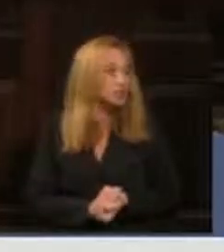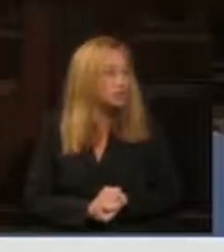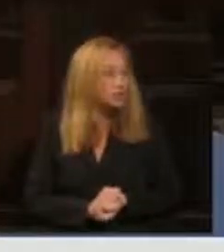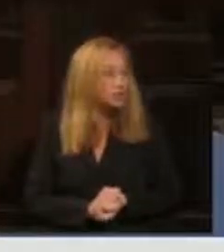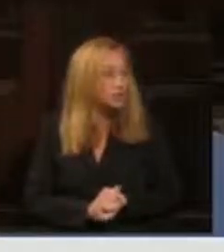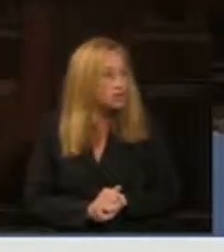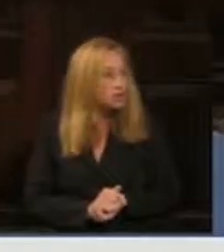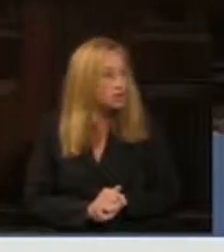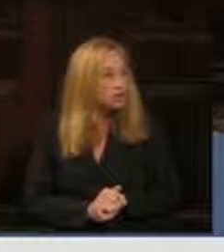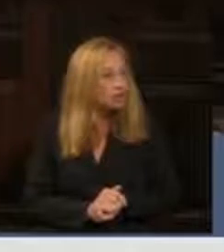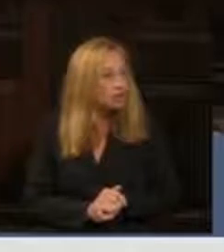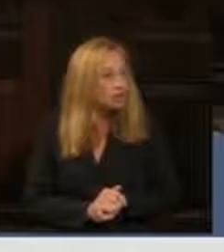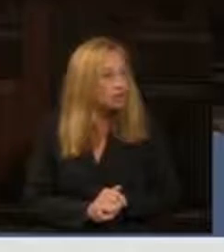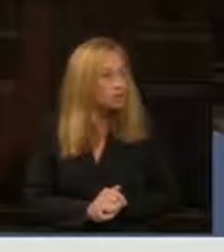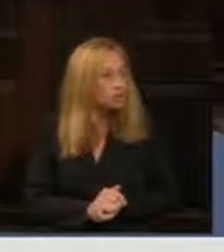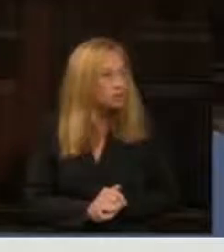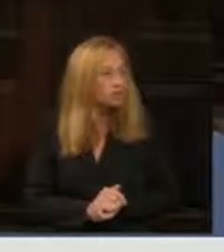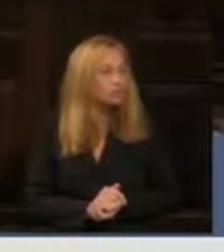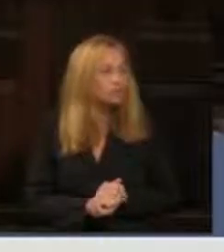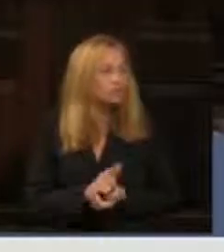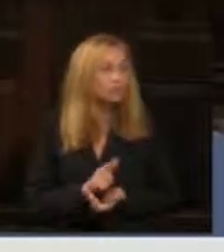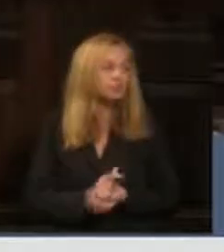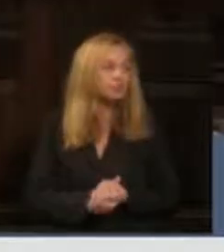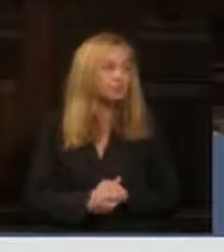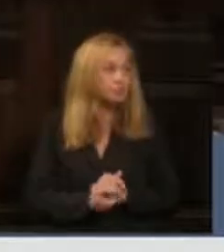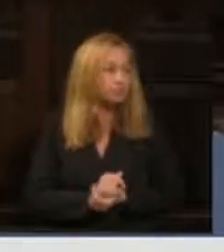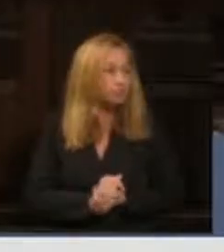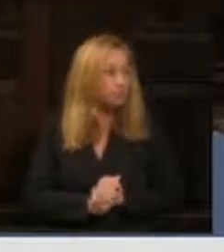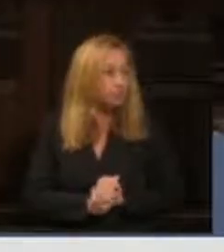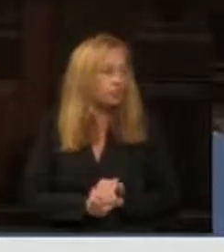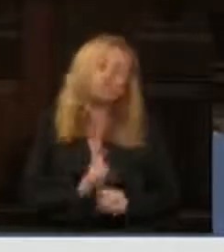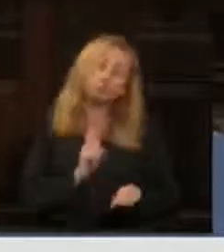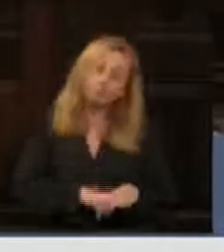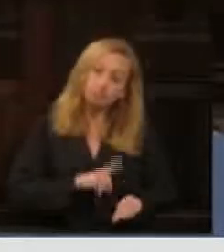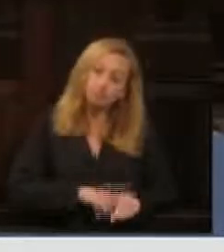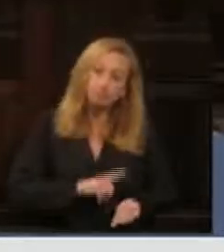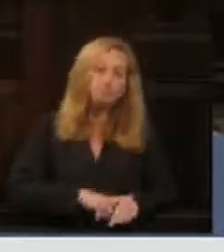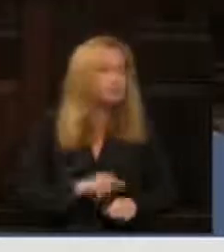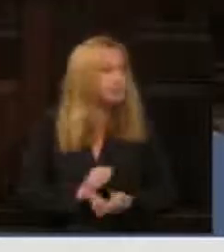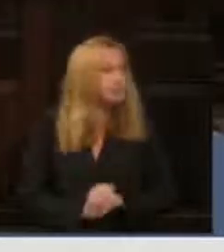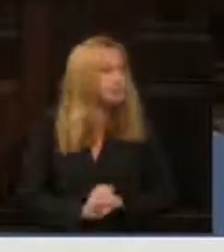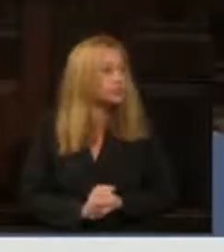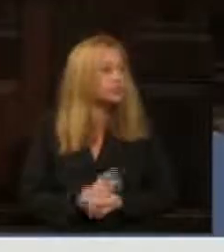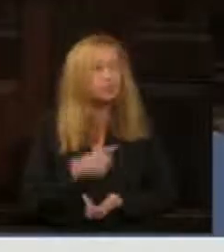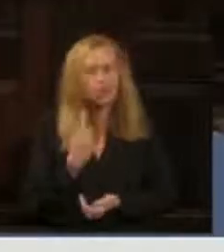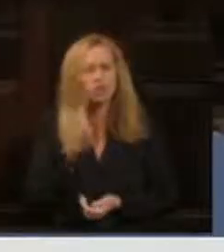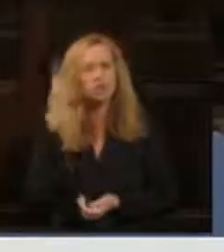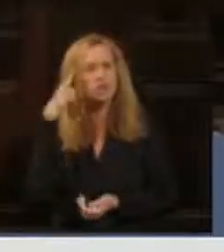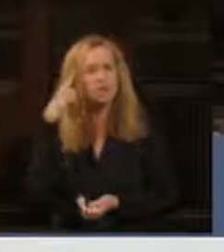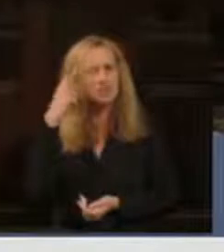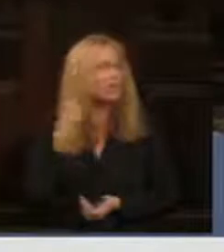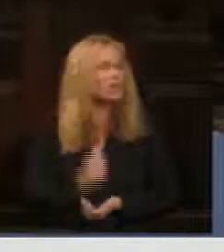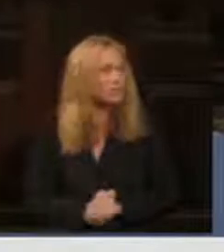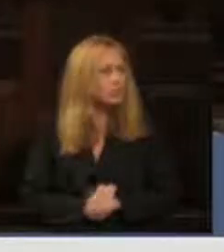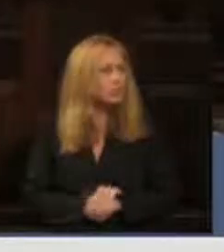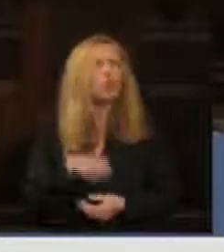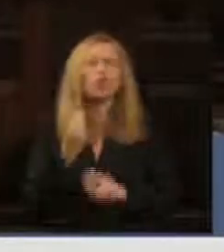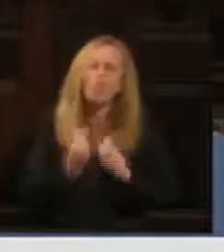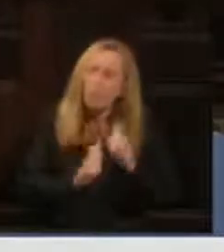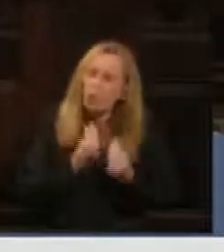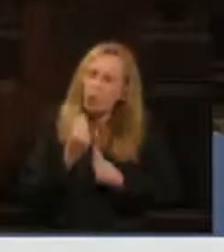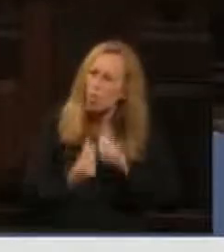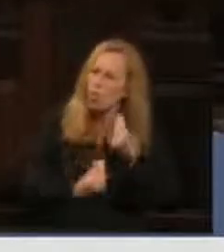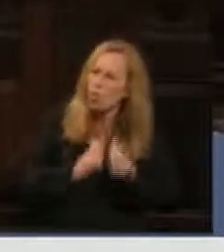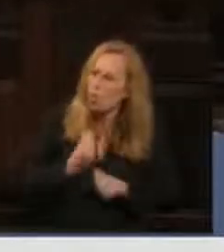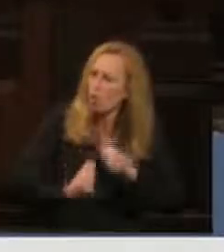vivem majoritariamente pessoas negras. E nesse momento, onde a gente pensa sobre como